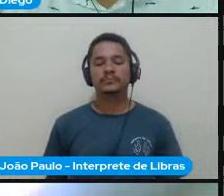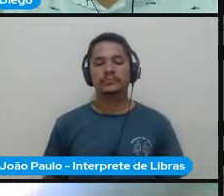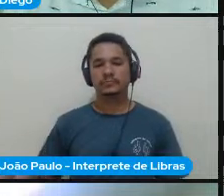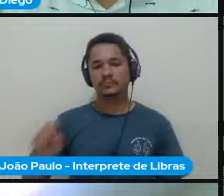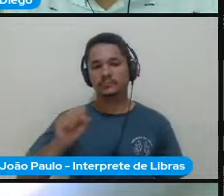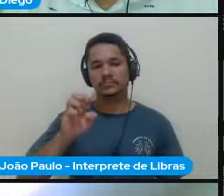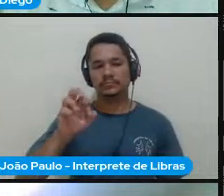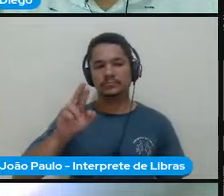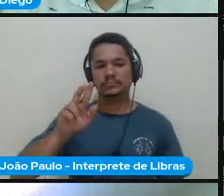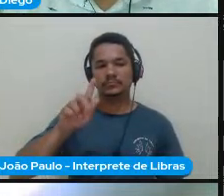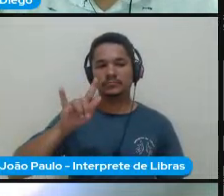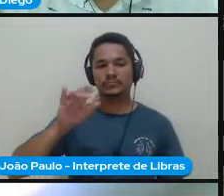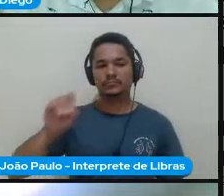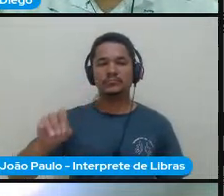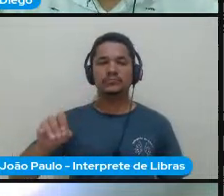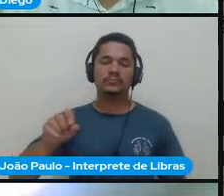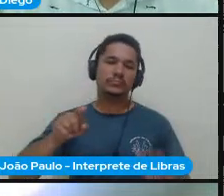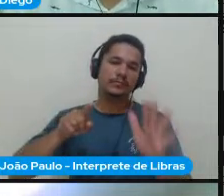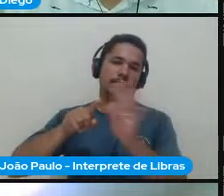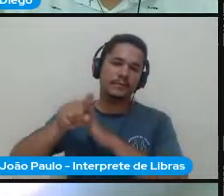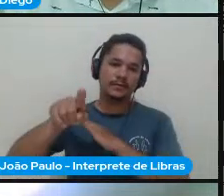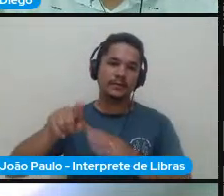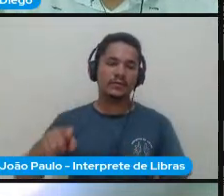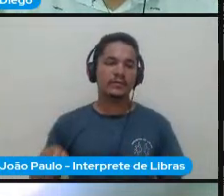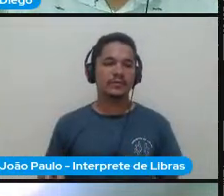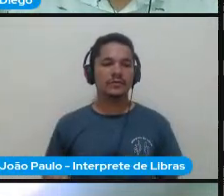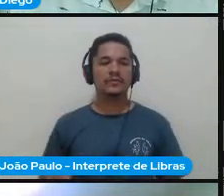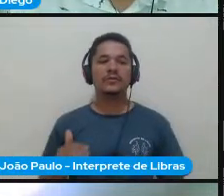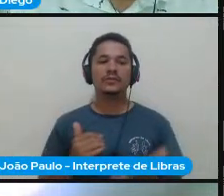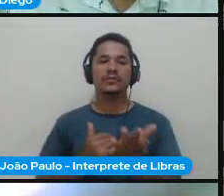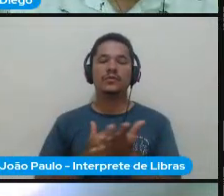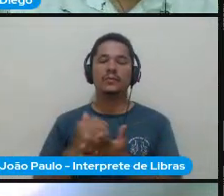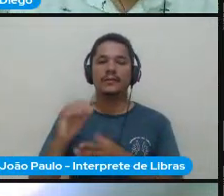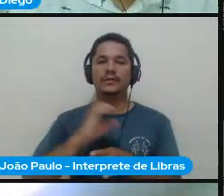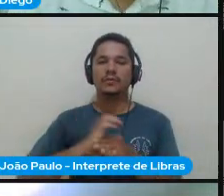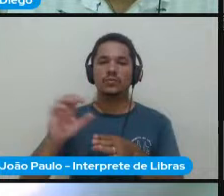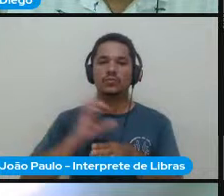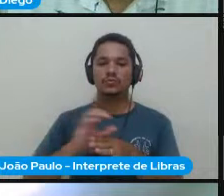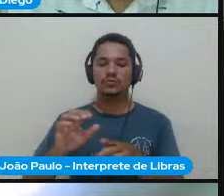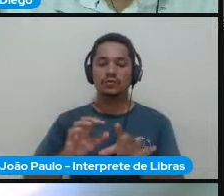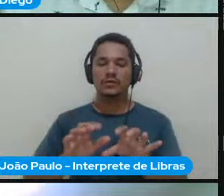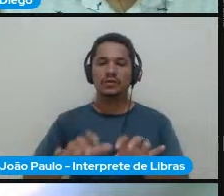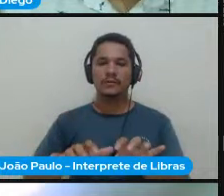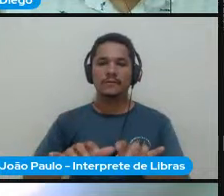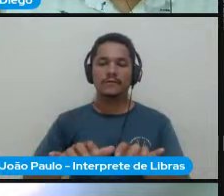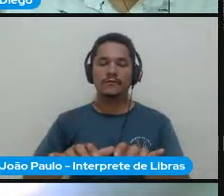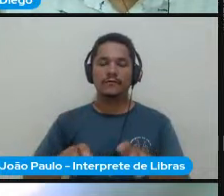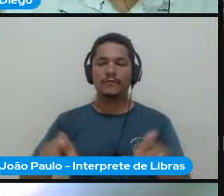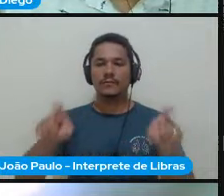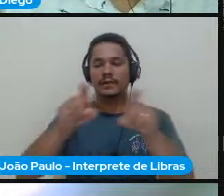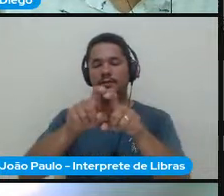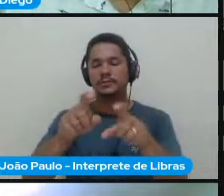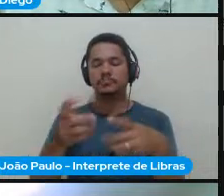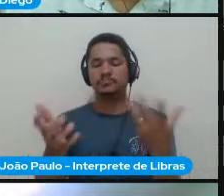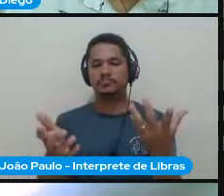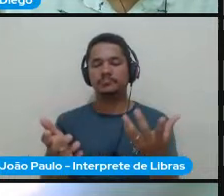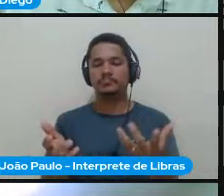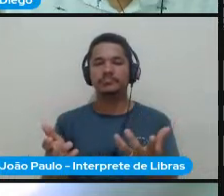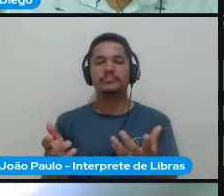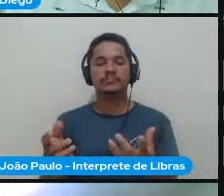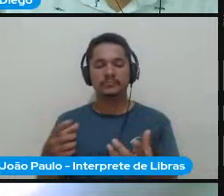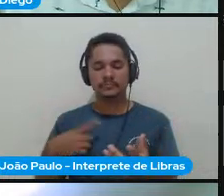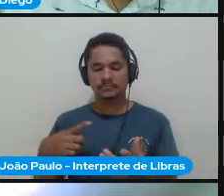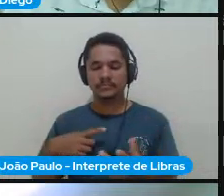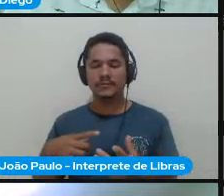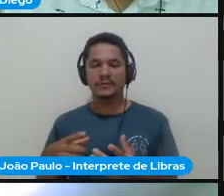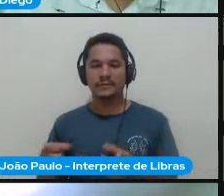pergunta da Cônego quando começa o curso de informática. Então, nós estamos também em parceria com a Prodabel aqui,